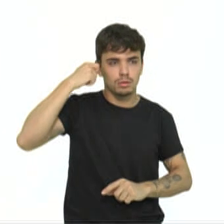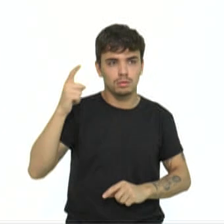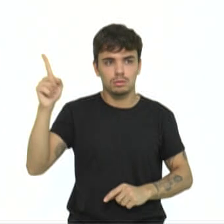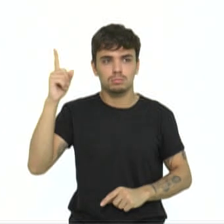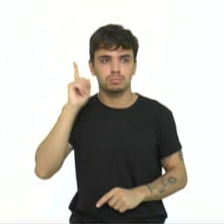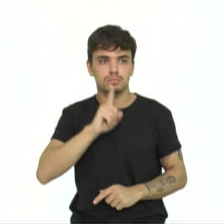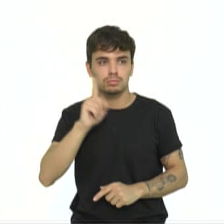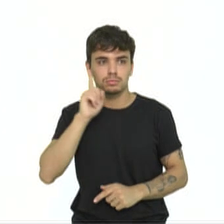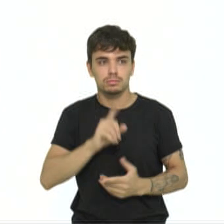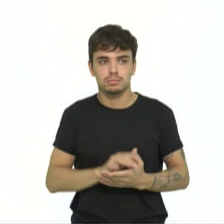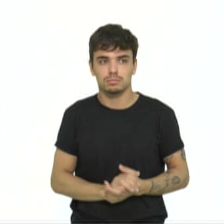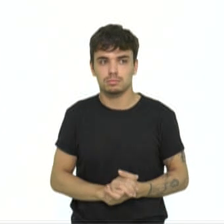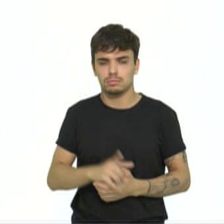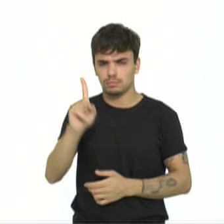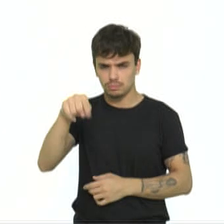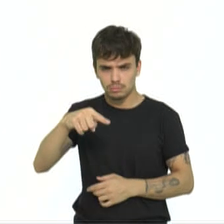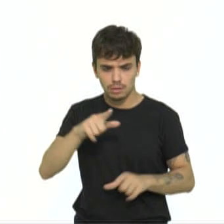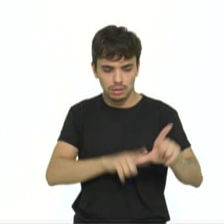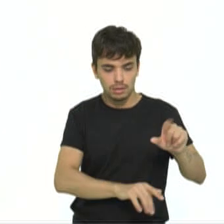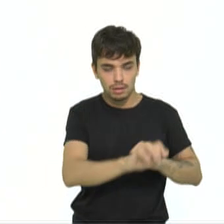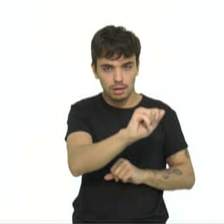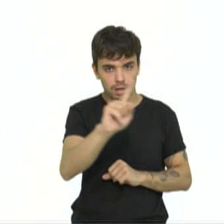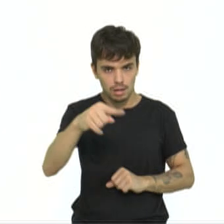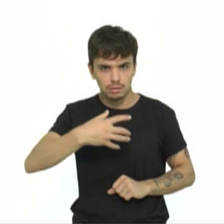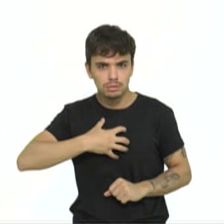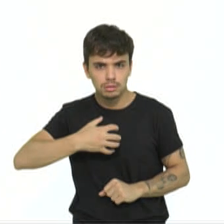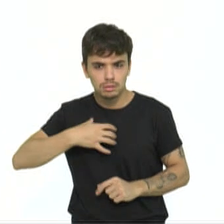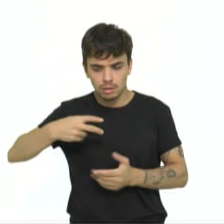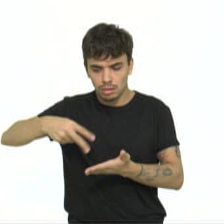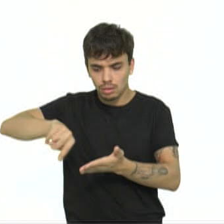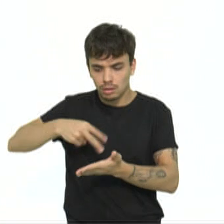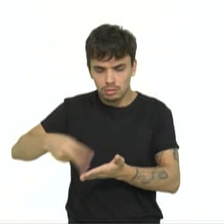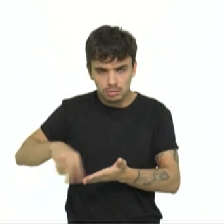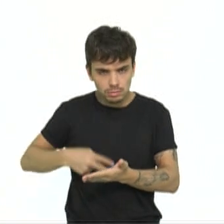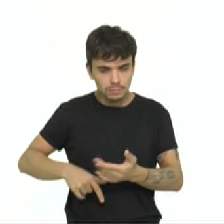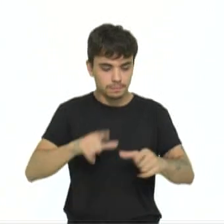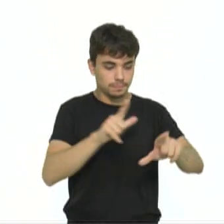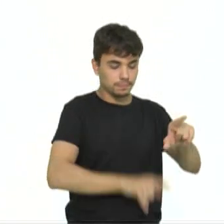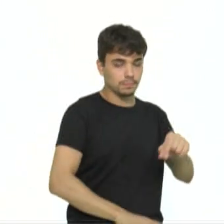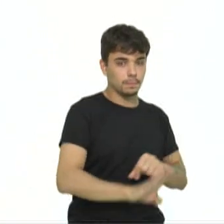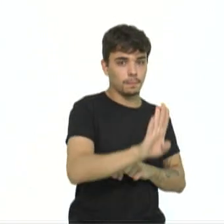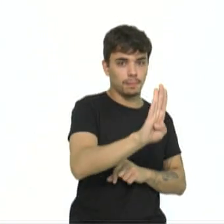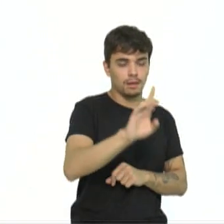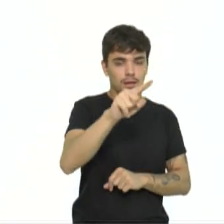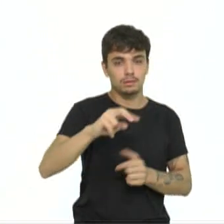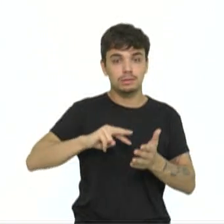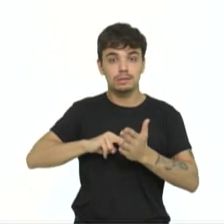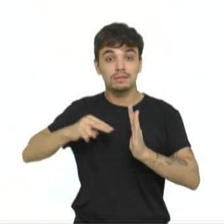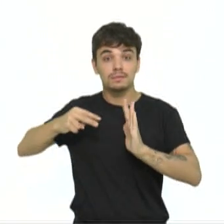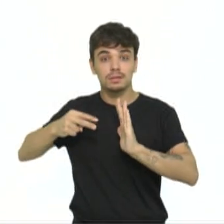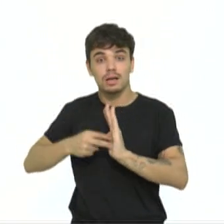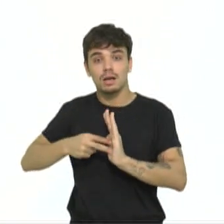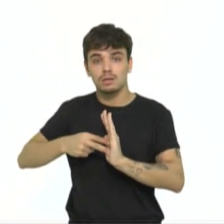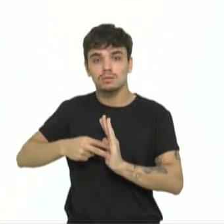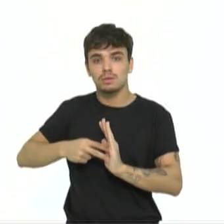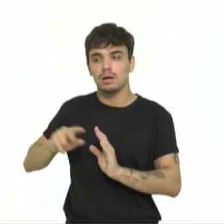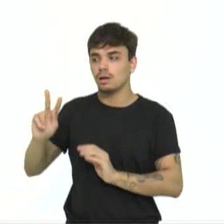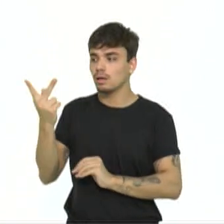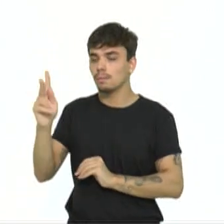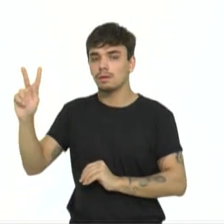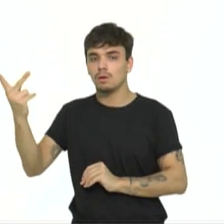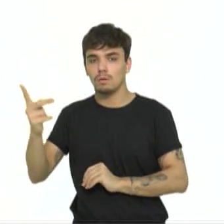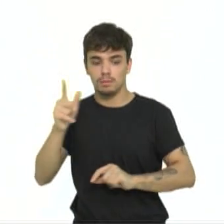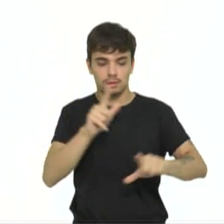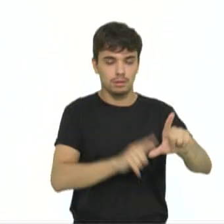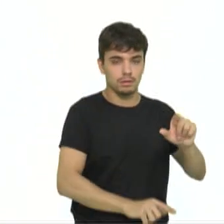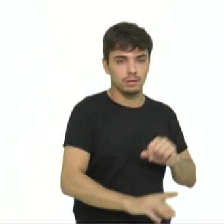A, um estilo de dança. B, sinônimo de hip hop. C, uma forma de